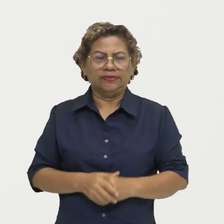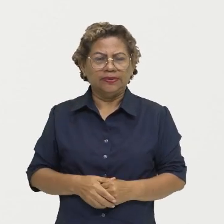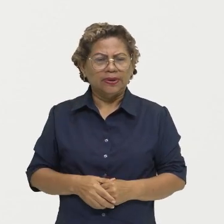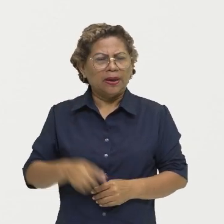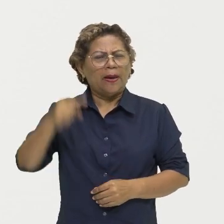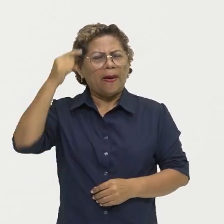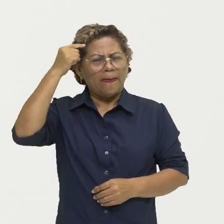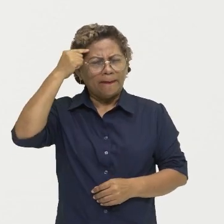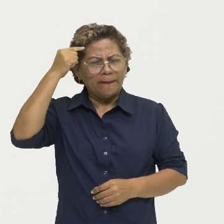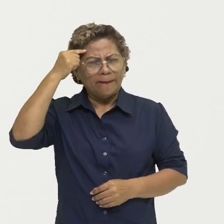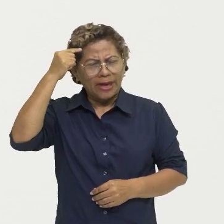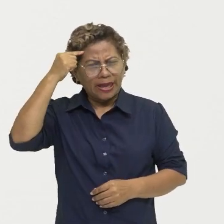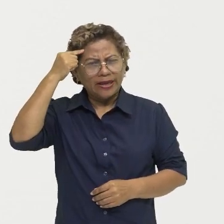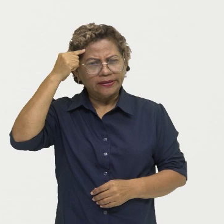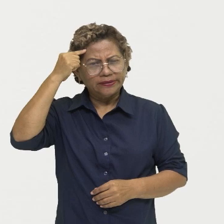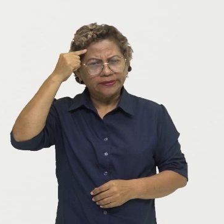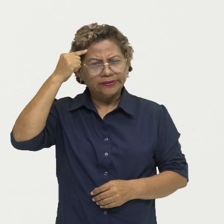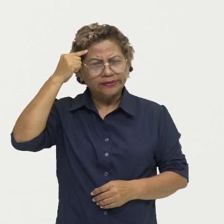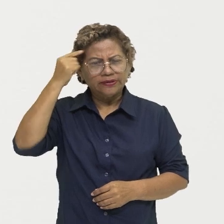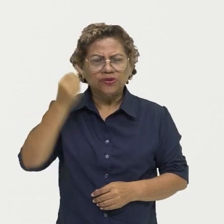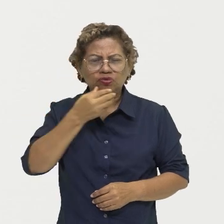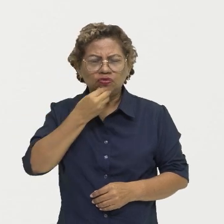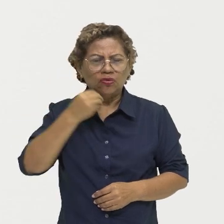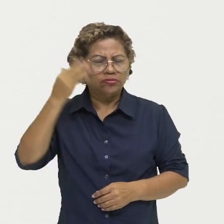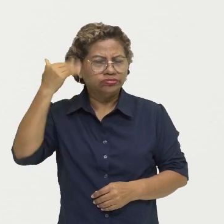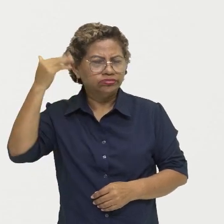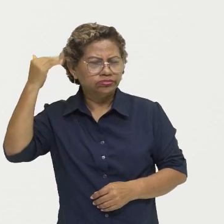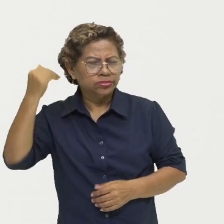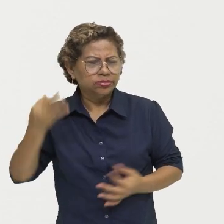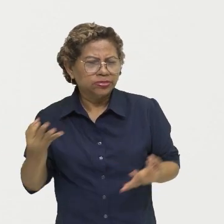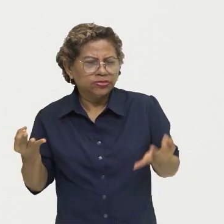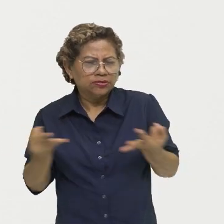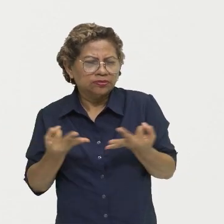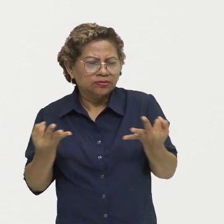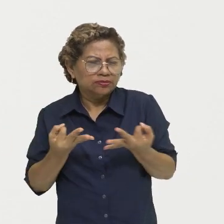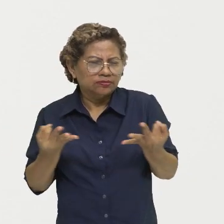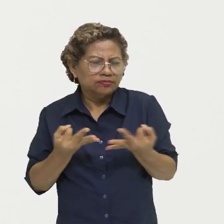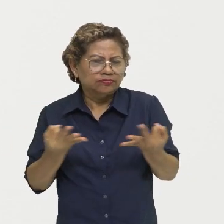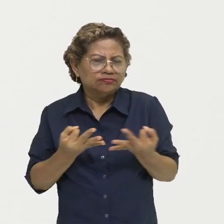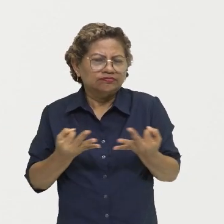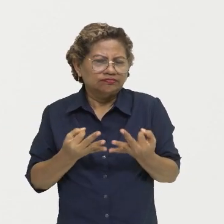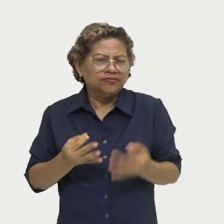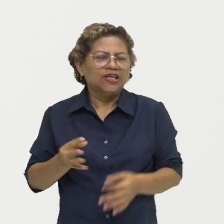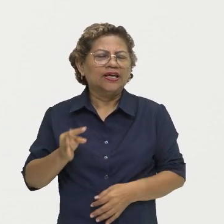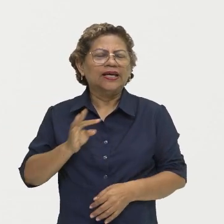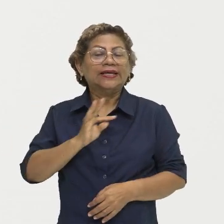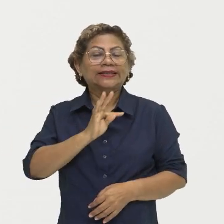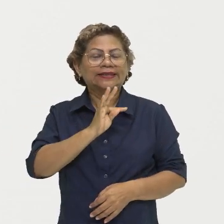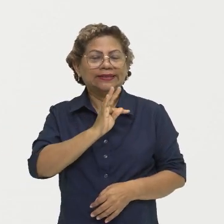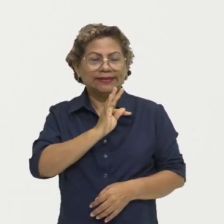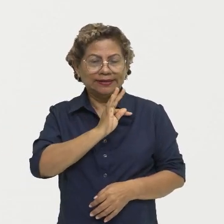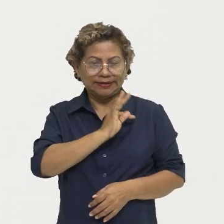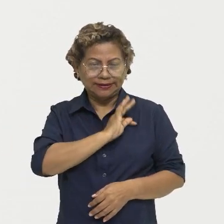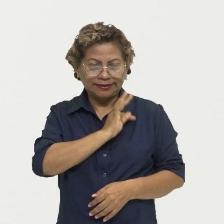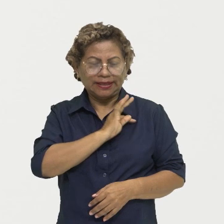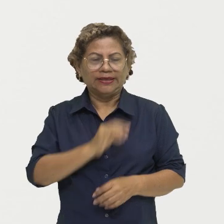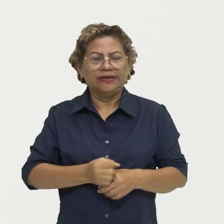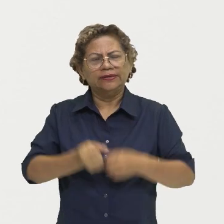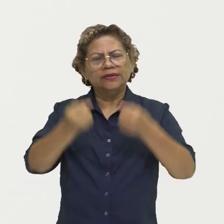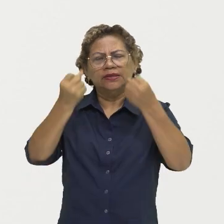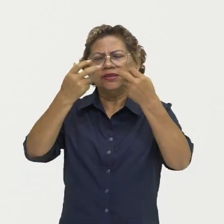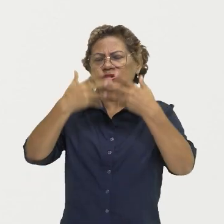no esmero, né? Em utilizar uma perfeita técnica na arte literária. E expressou esse seu